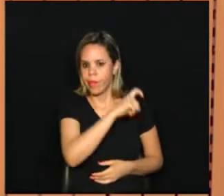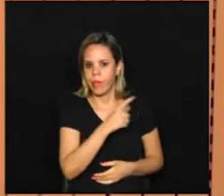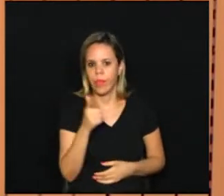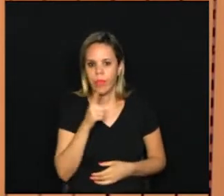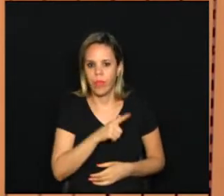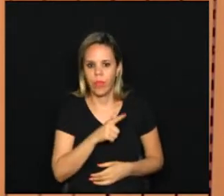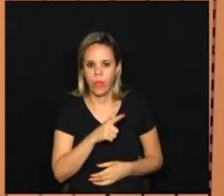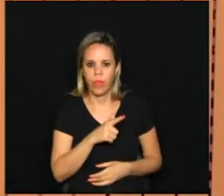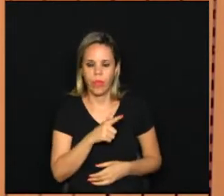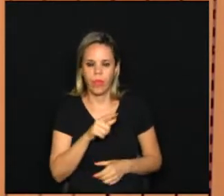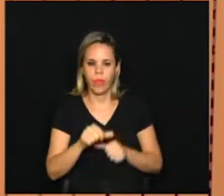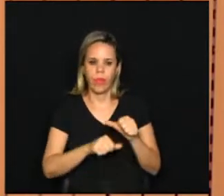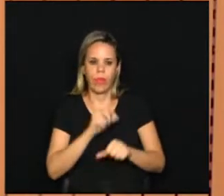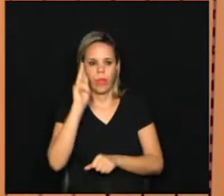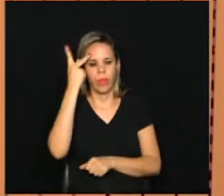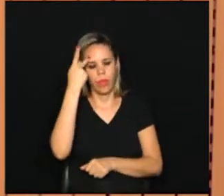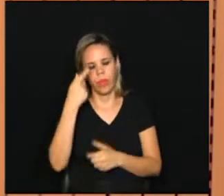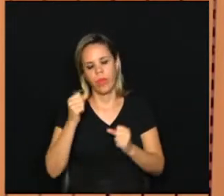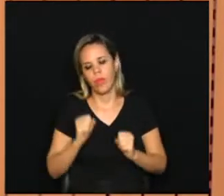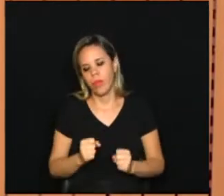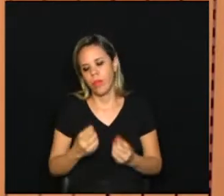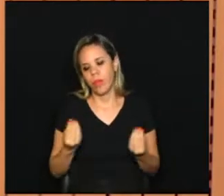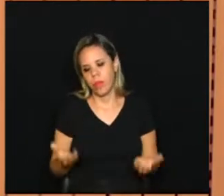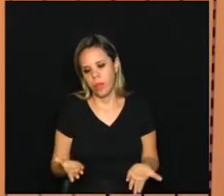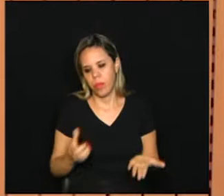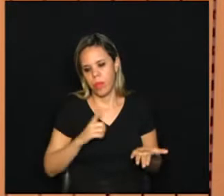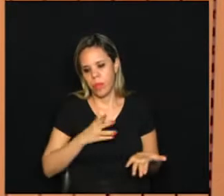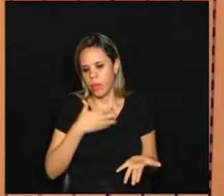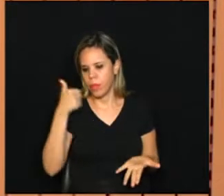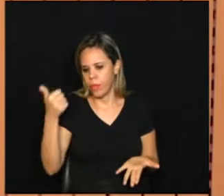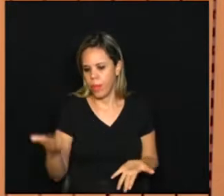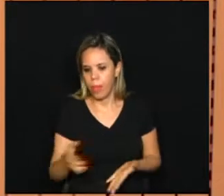conseguir mudar. E como que a gente poderia ter essa melhoria